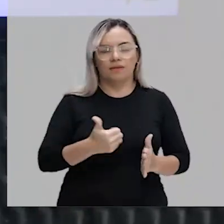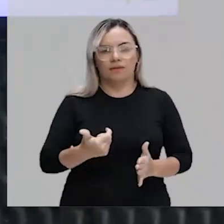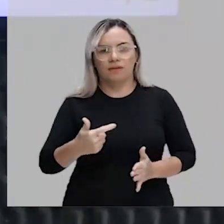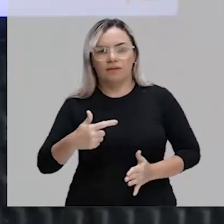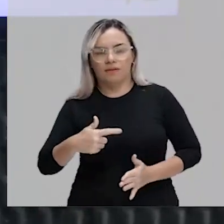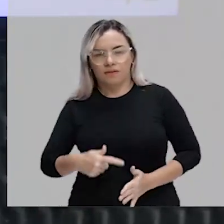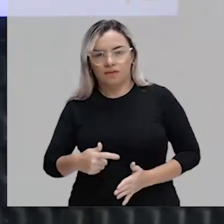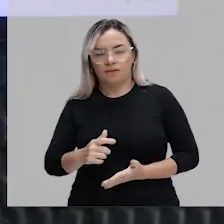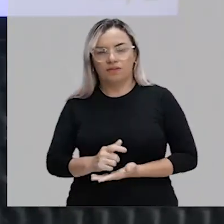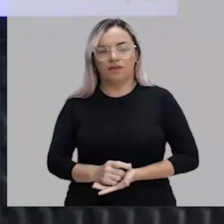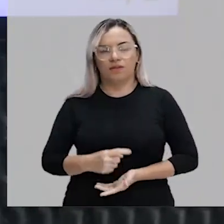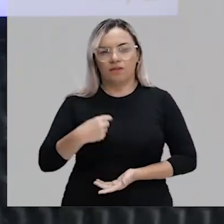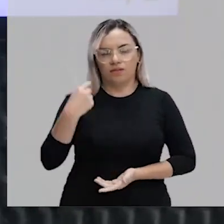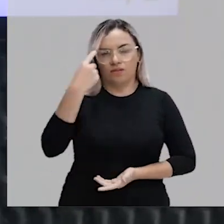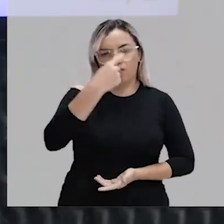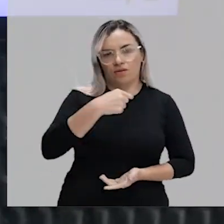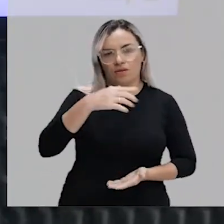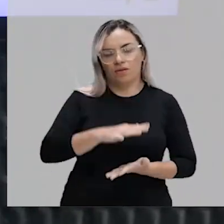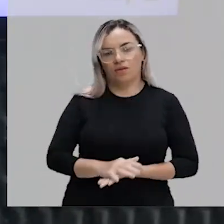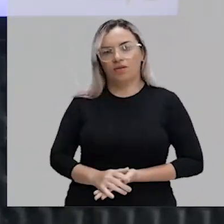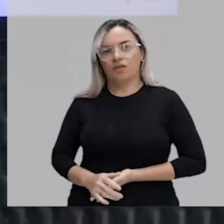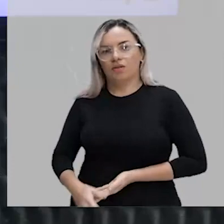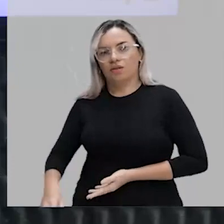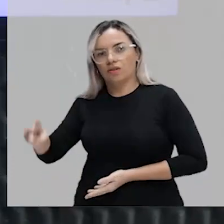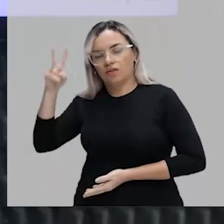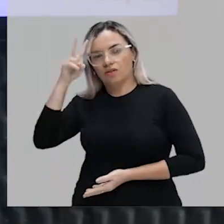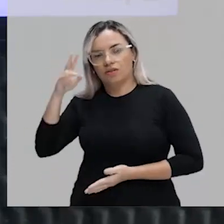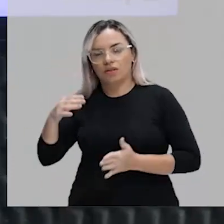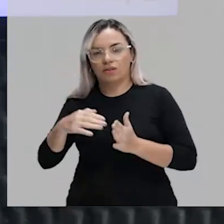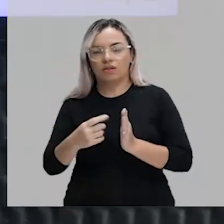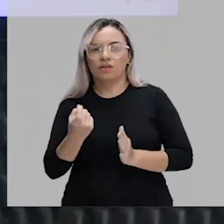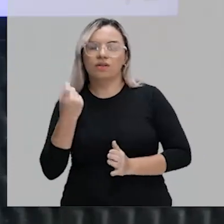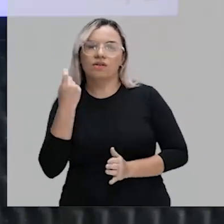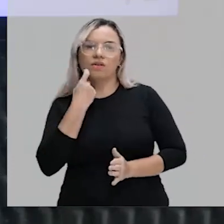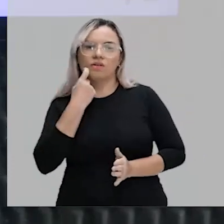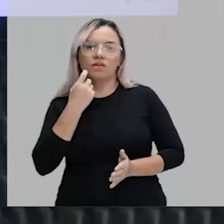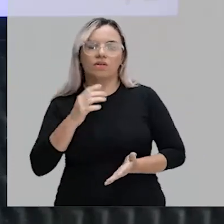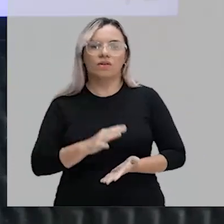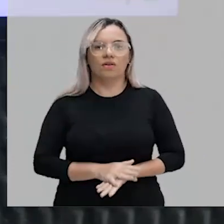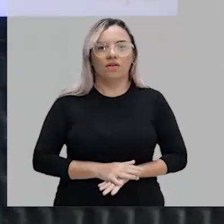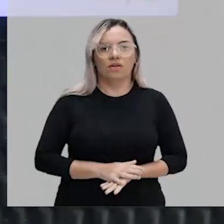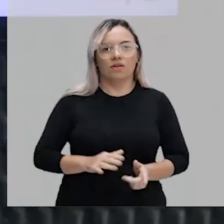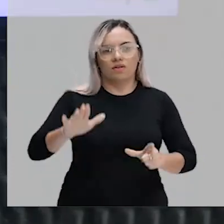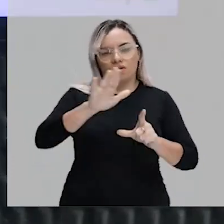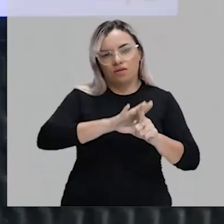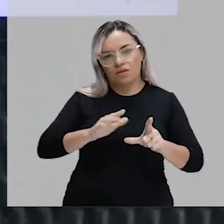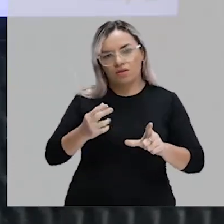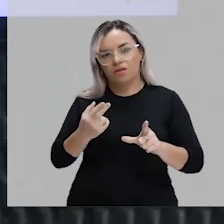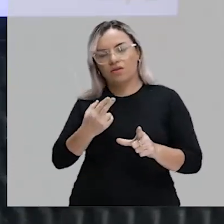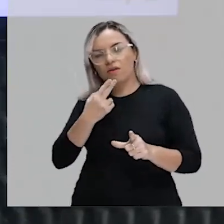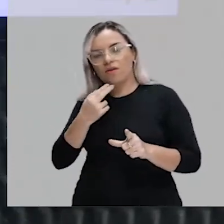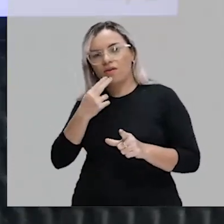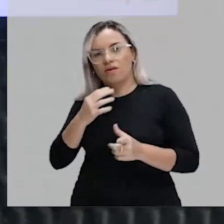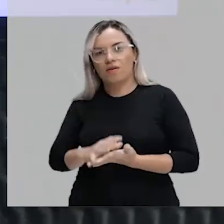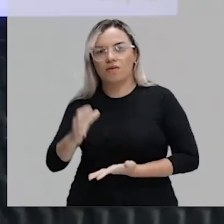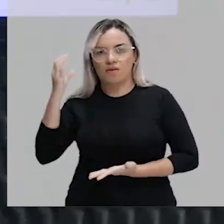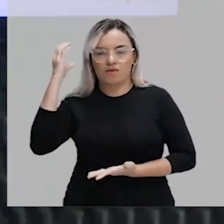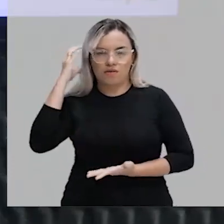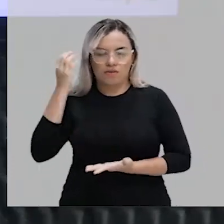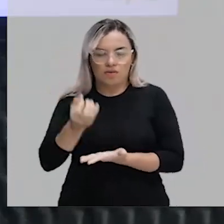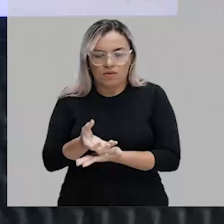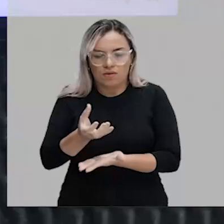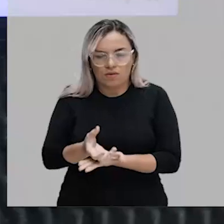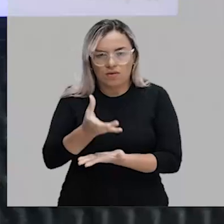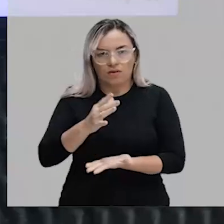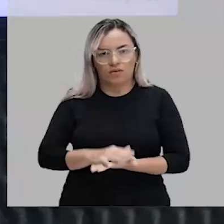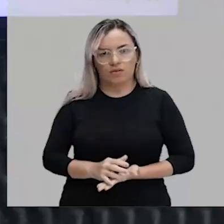segunda a sexta. E na plataforma do Spotify, você tem lá os podcasts, que estão todos disponíveis para vocês no hashtag Fica em Casa Aprendendo.